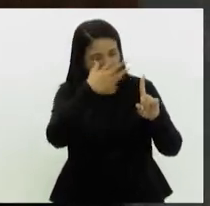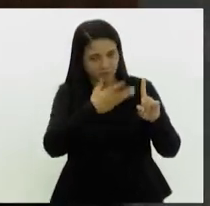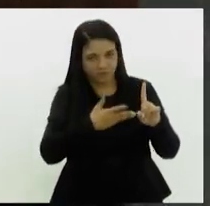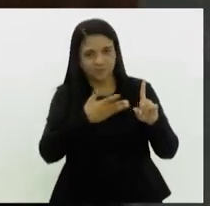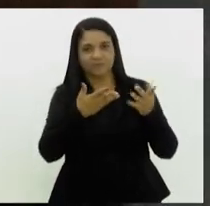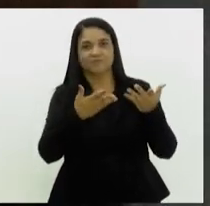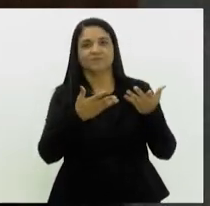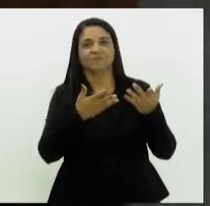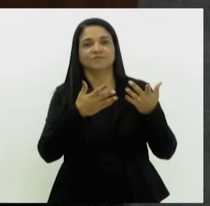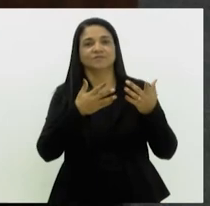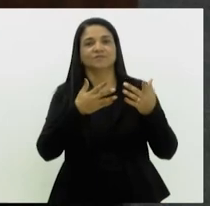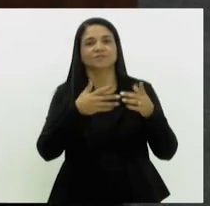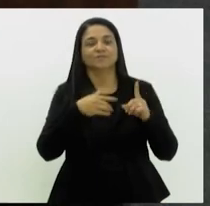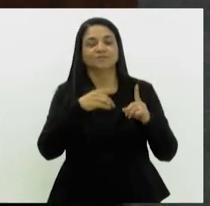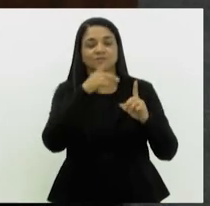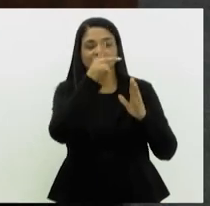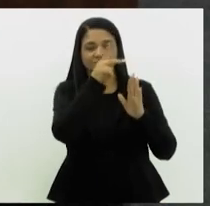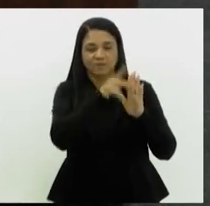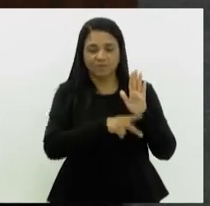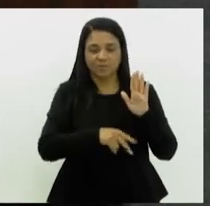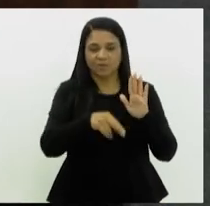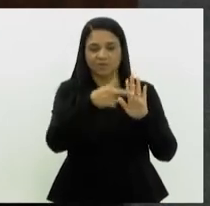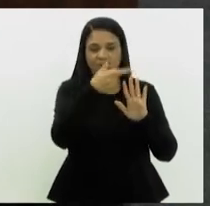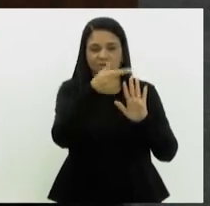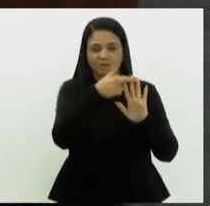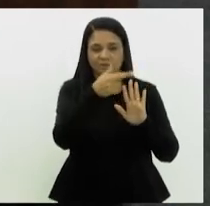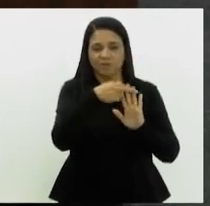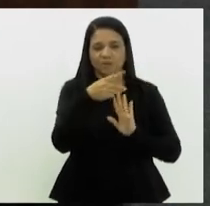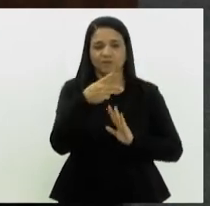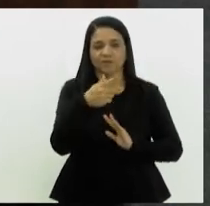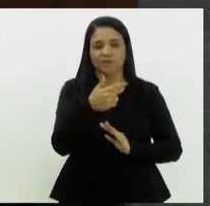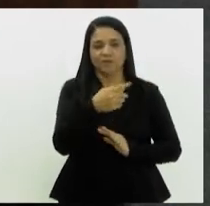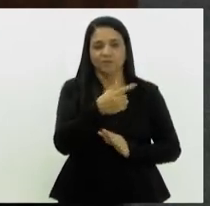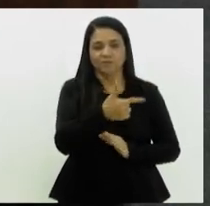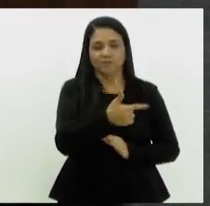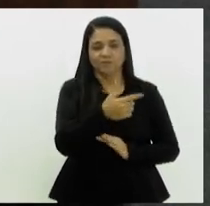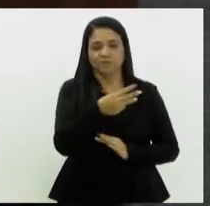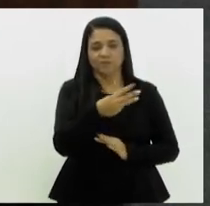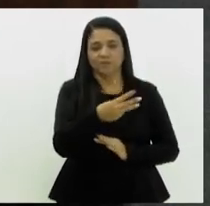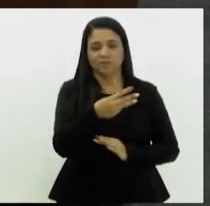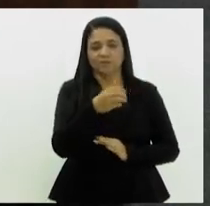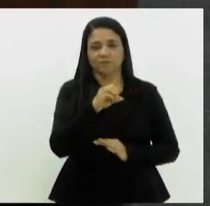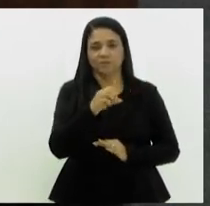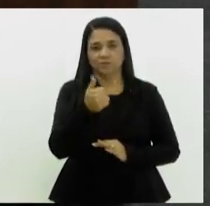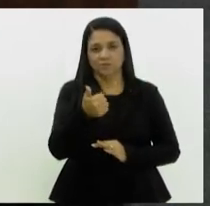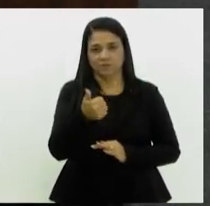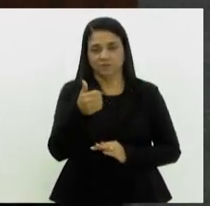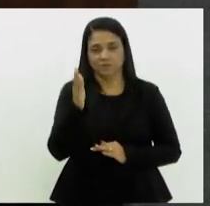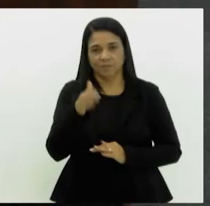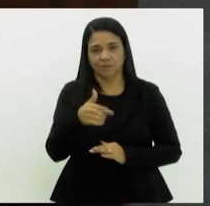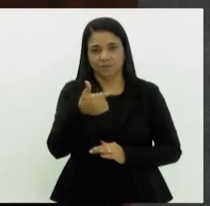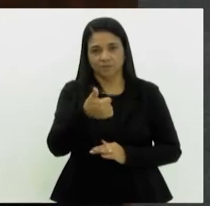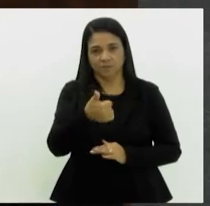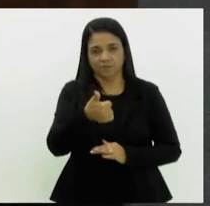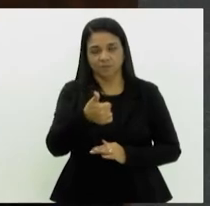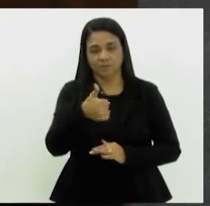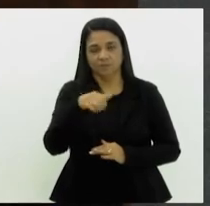301/2019, da autoria da deputada Renata Souza, que altera o regimento interno dessa